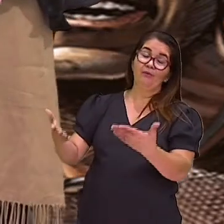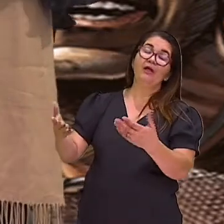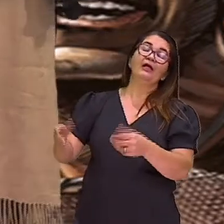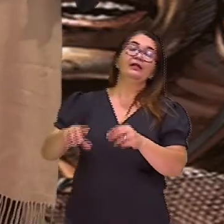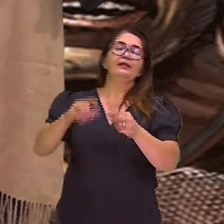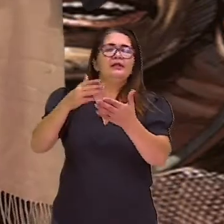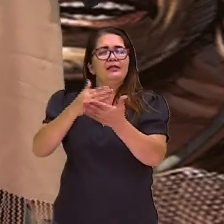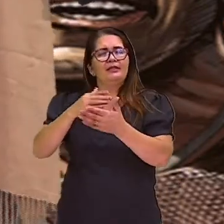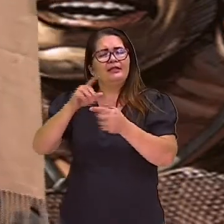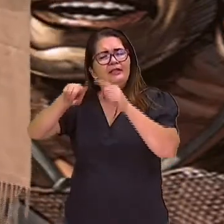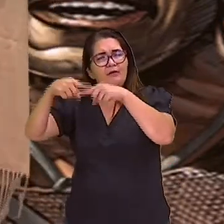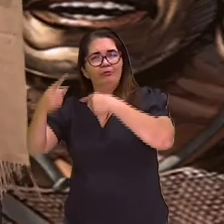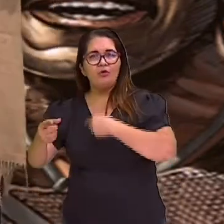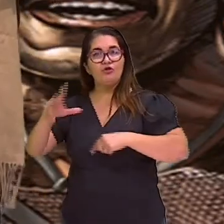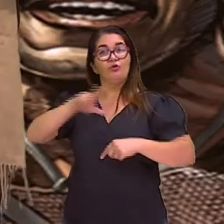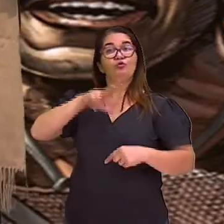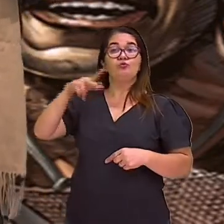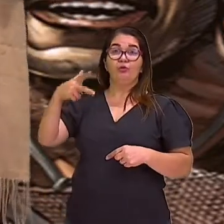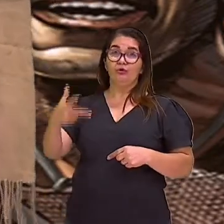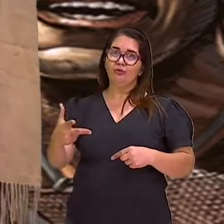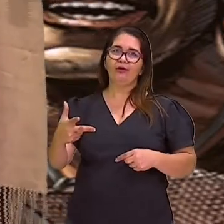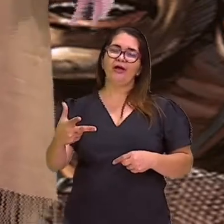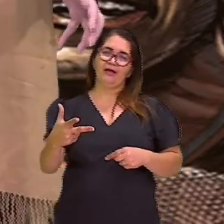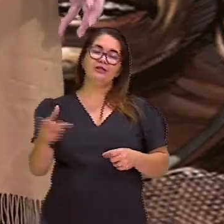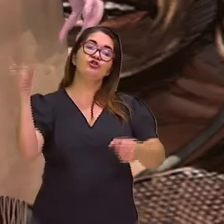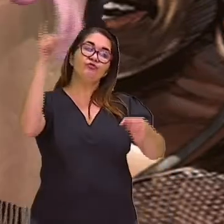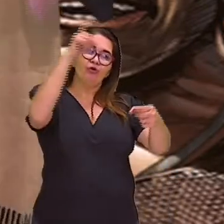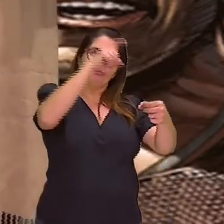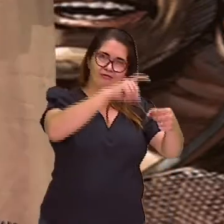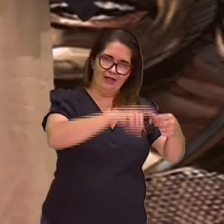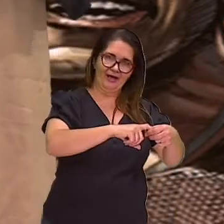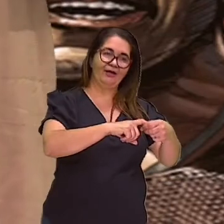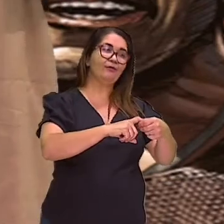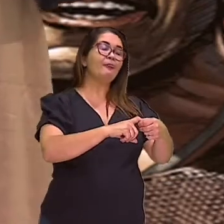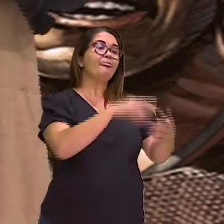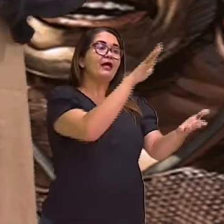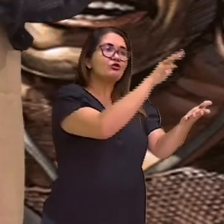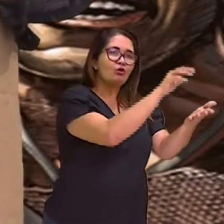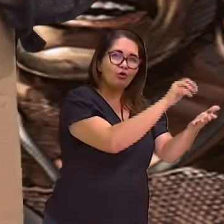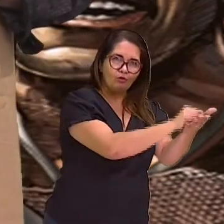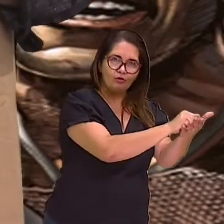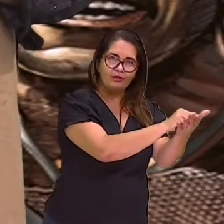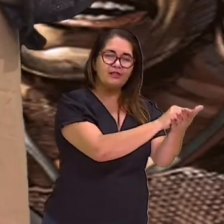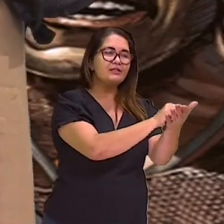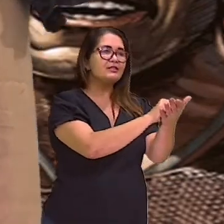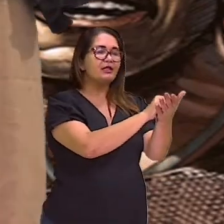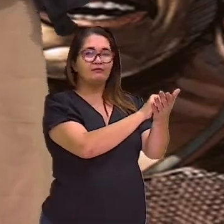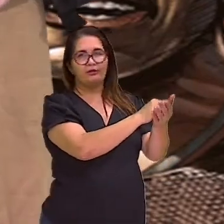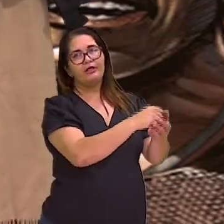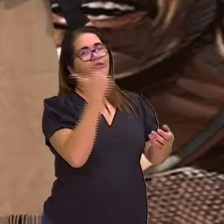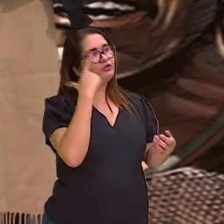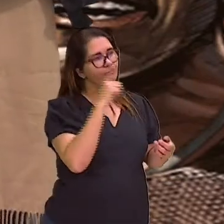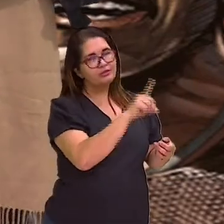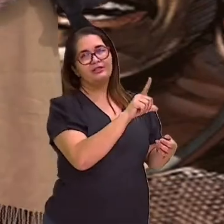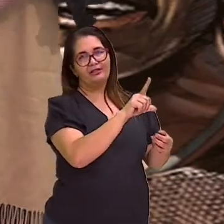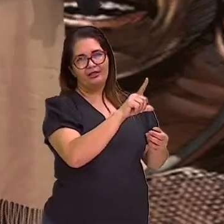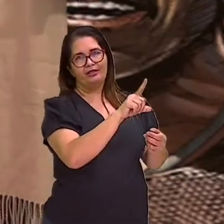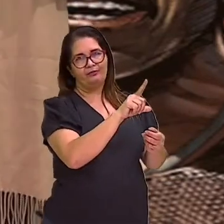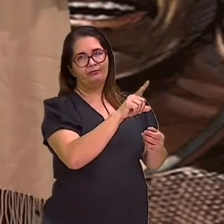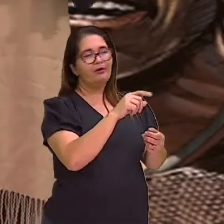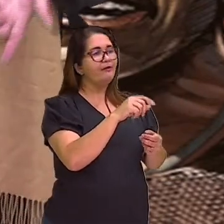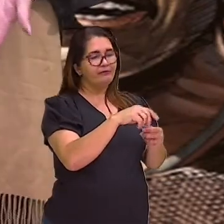região e das regiões, da região aqui no Brasil e de regiões na África, onde os holandeses